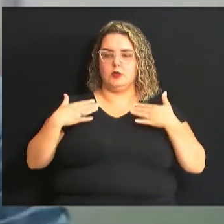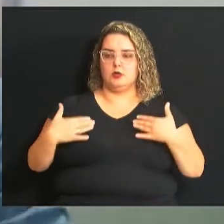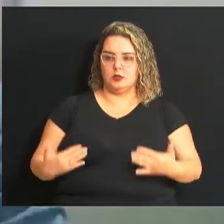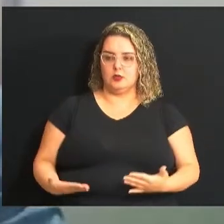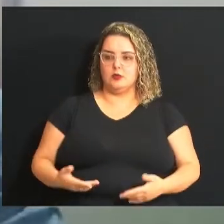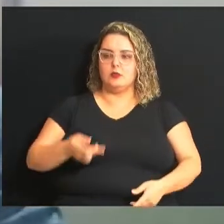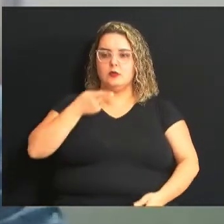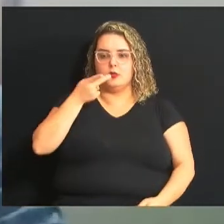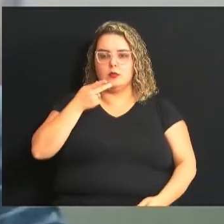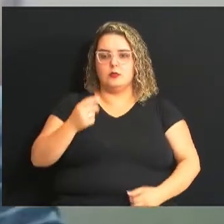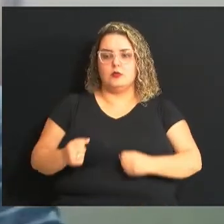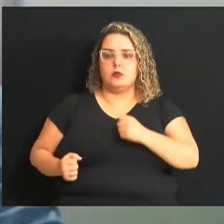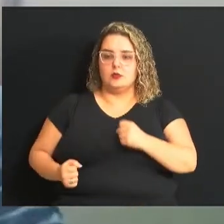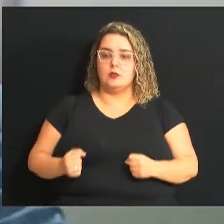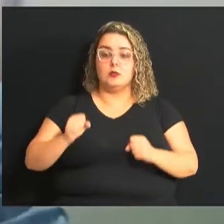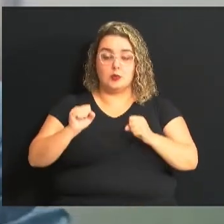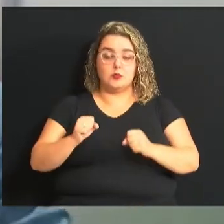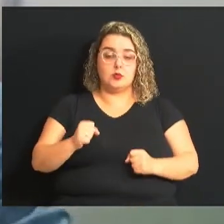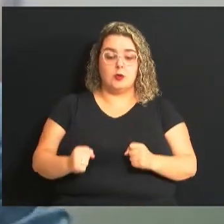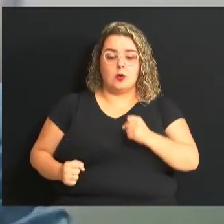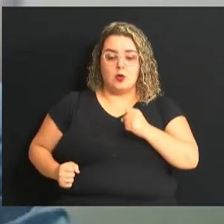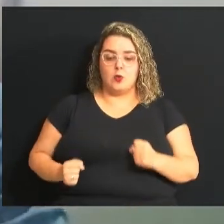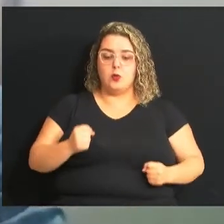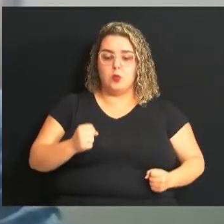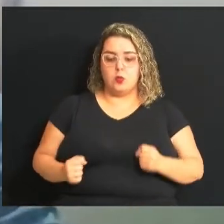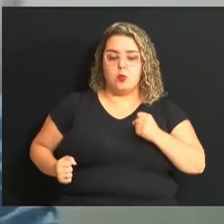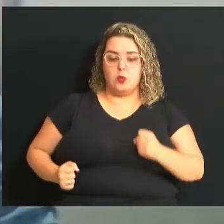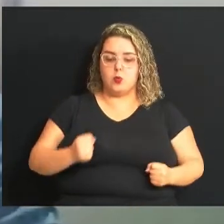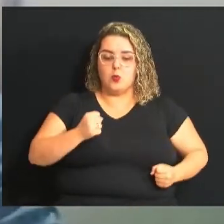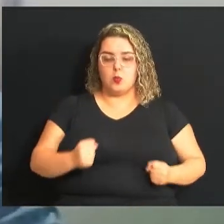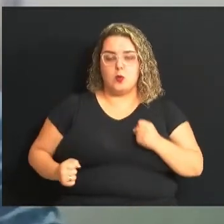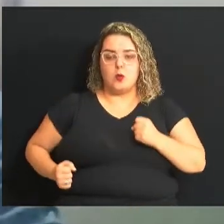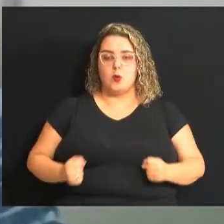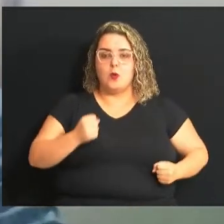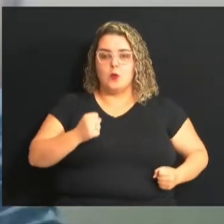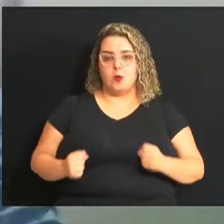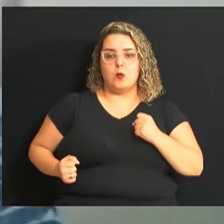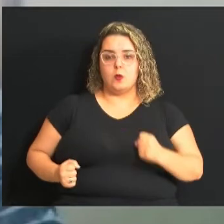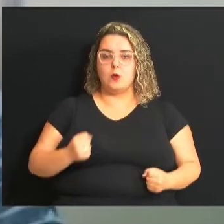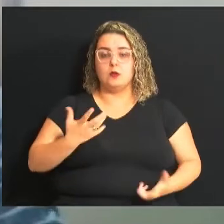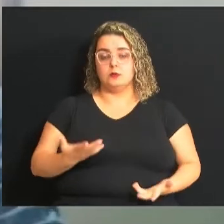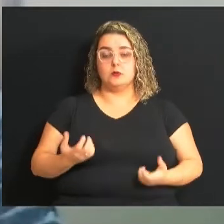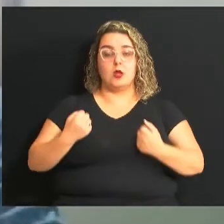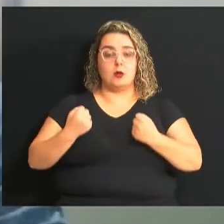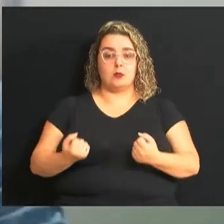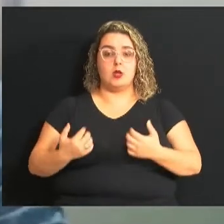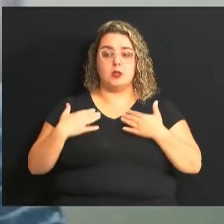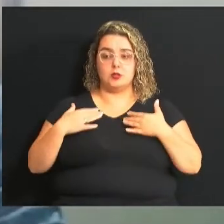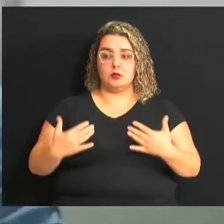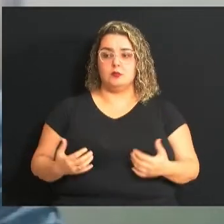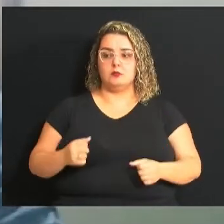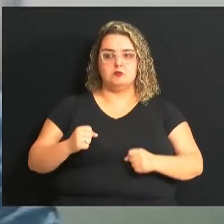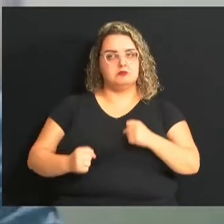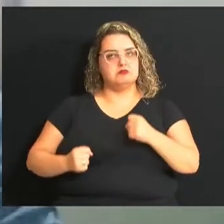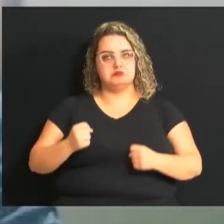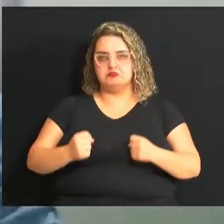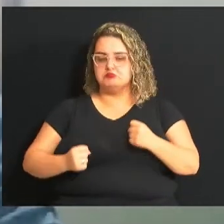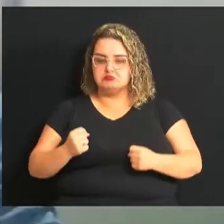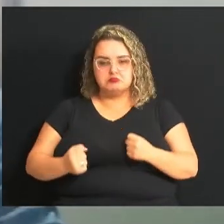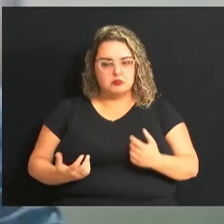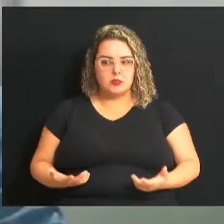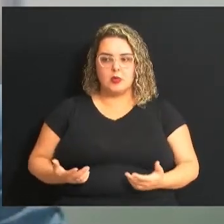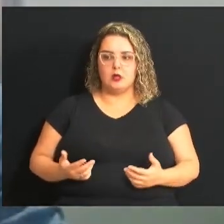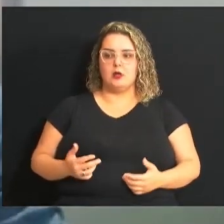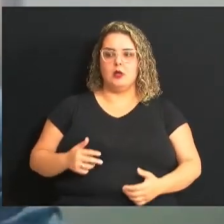caminhada, uma possível corrida, dependendo da intensidade, do peso corporal da pessoa, a gente pode chegar numa corrida, vamos considerar a esteira, vai